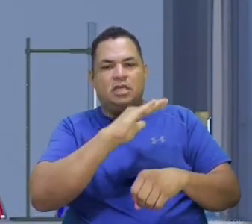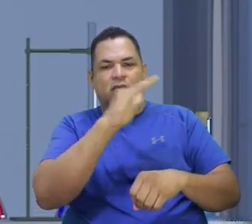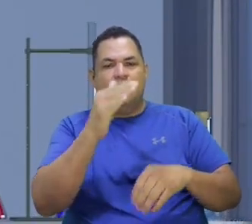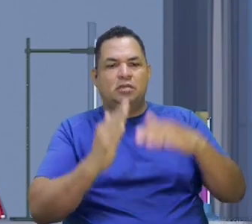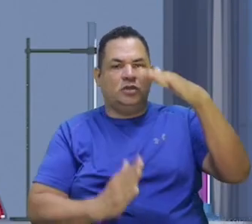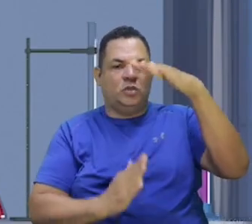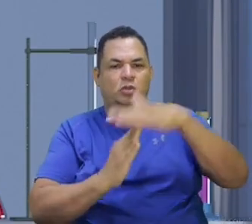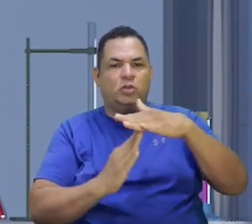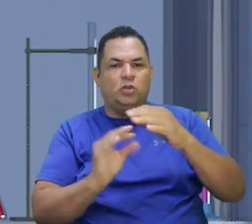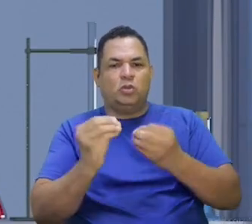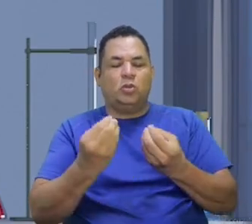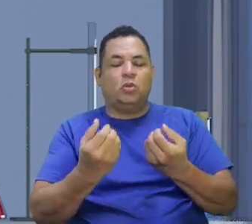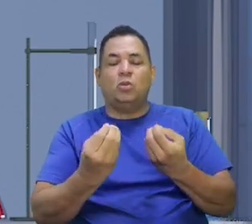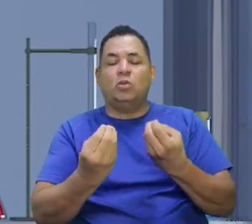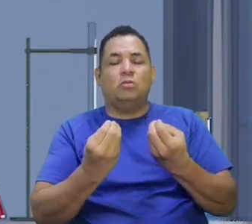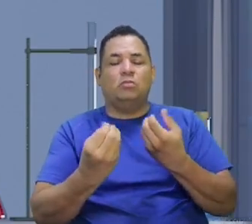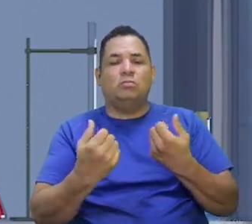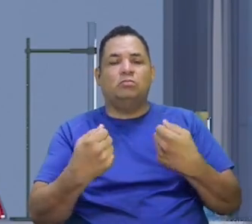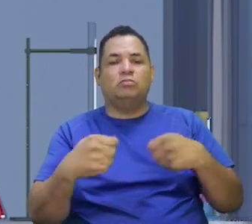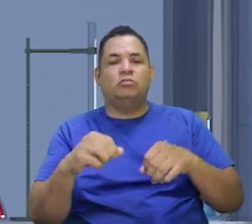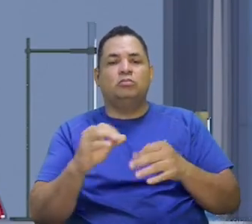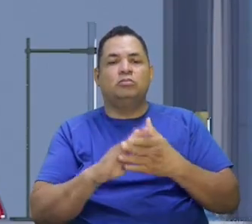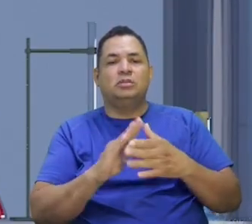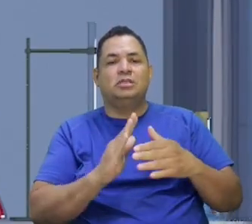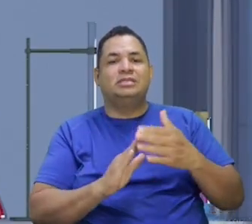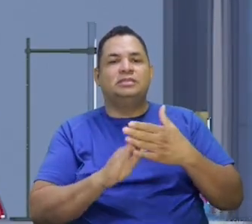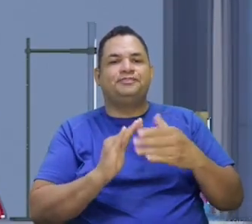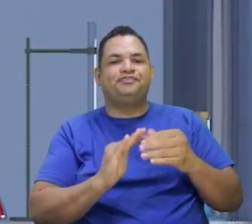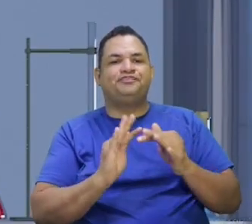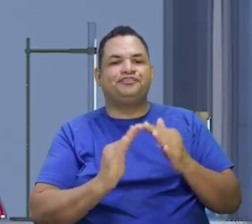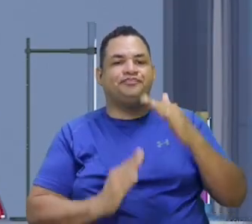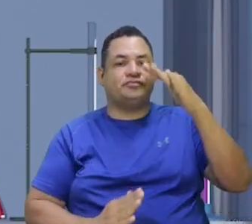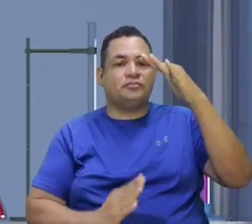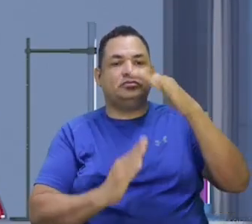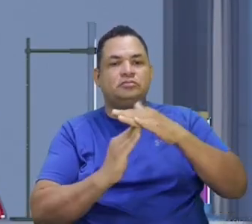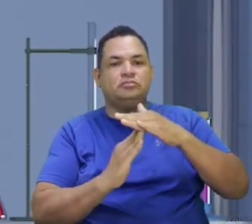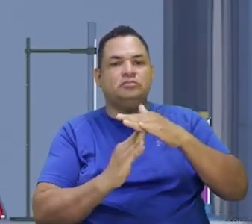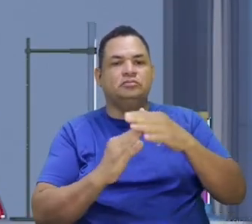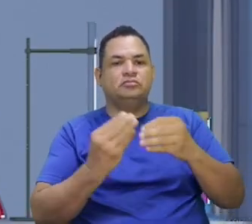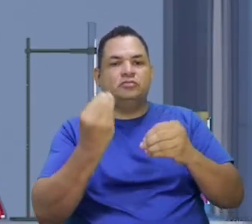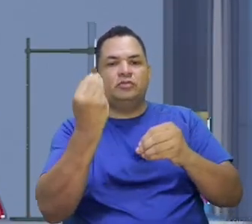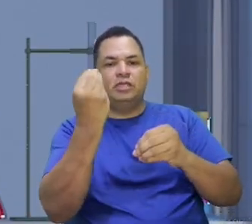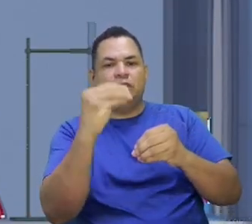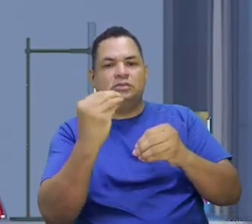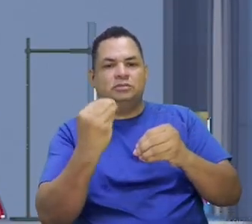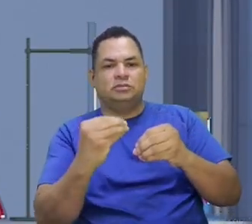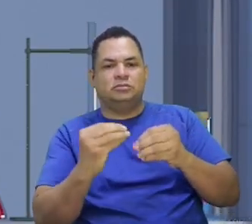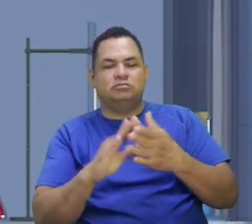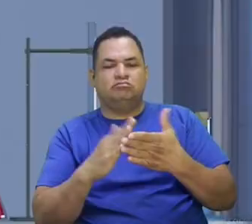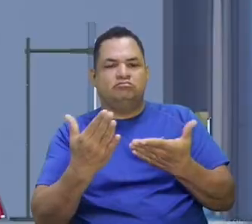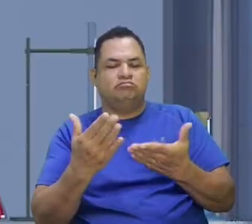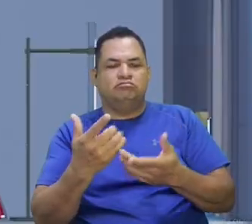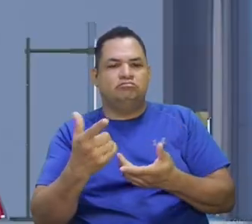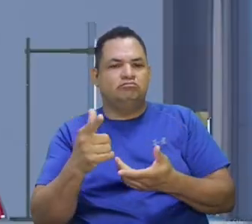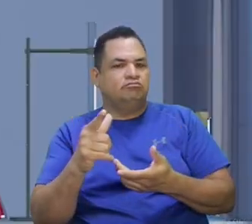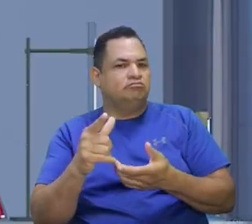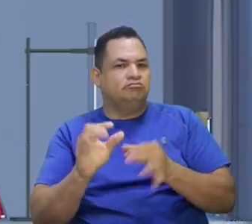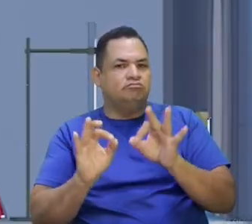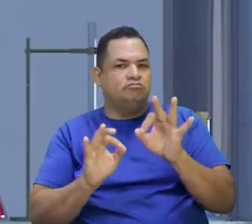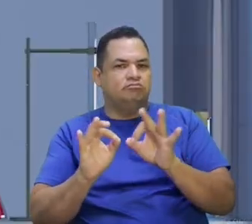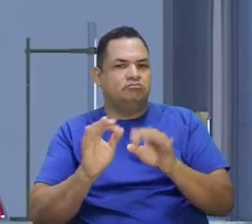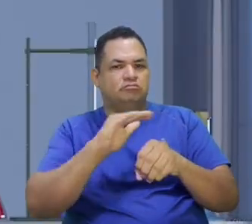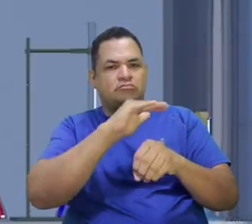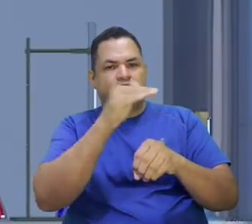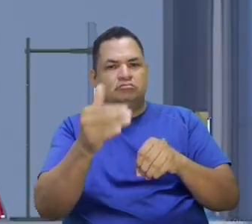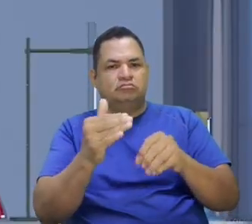Mas como que isso é possível, professora? Como que o último a ser preenchido pode acontecer dele não estar na